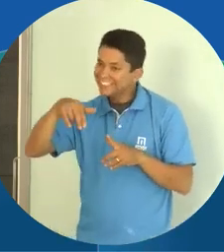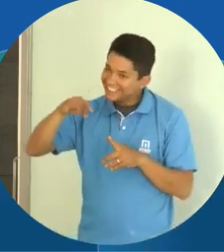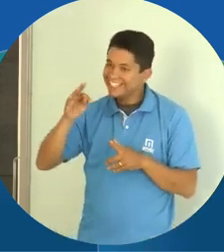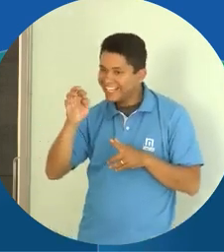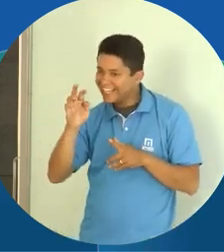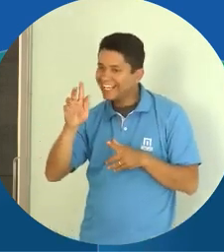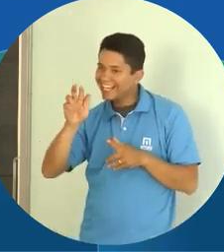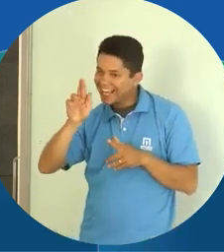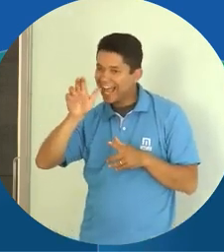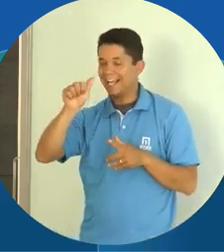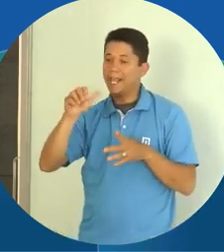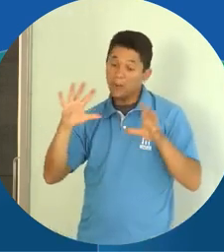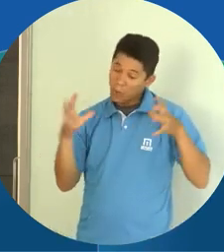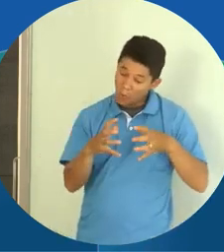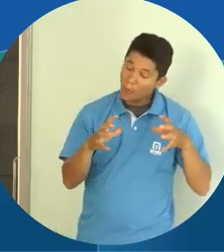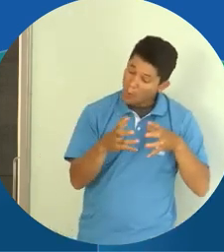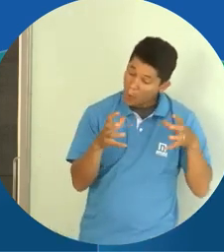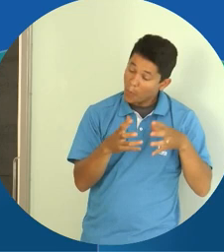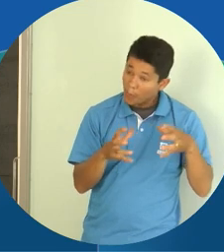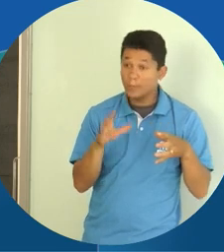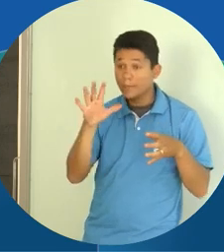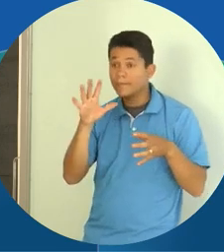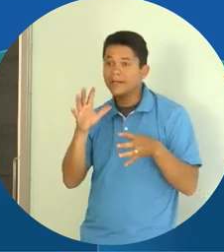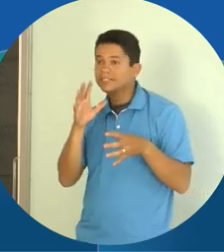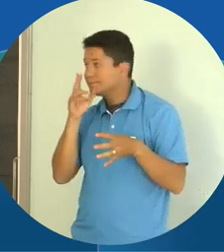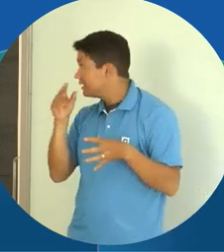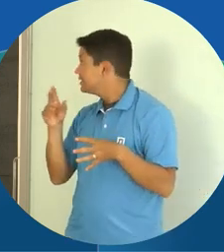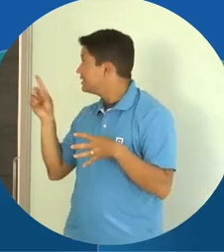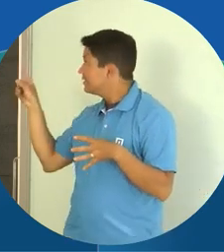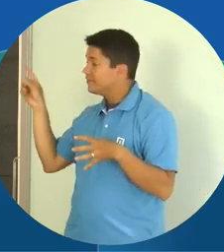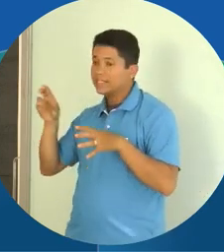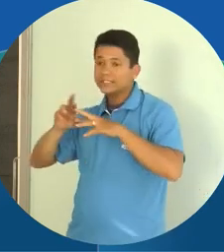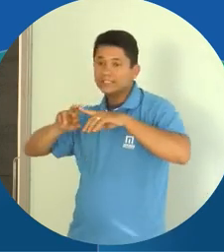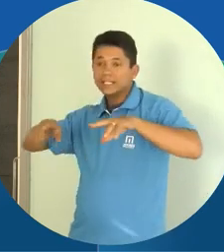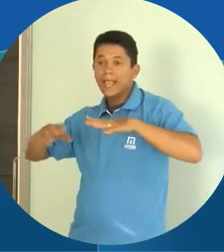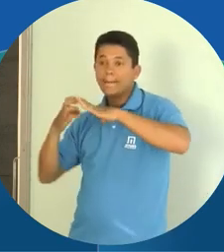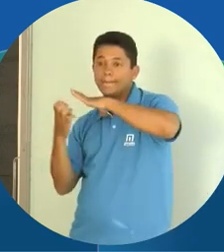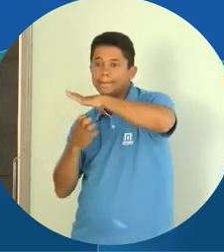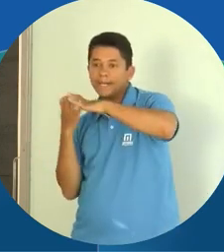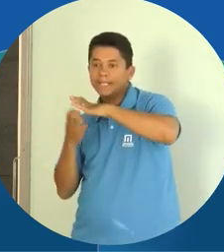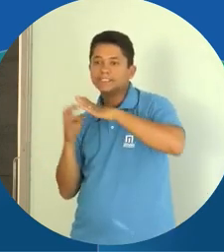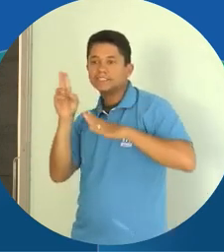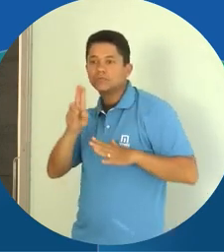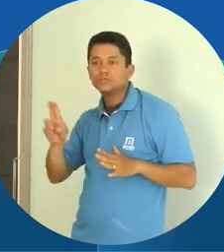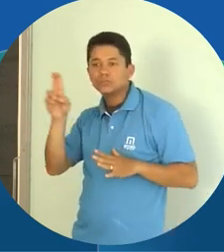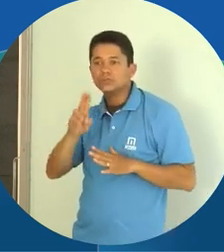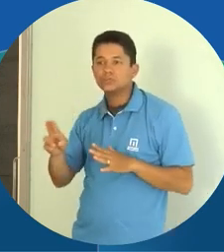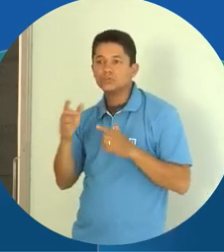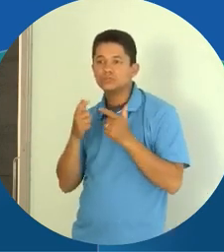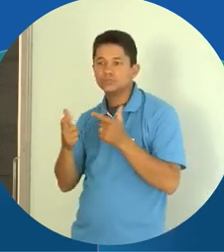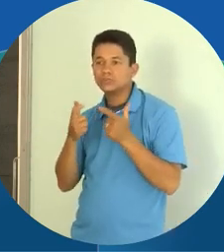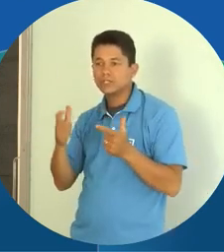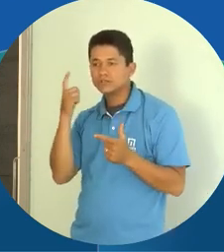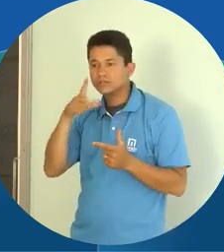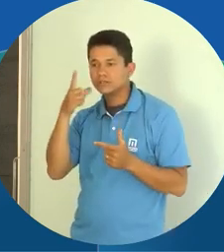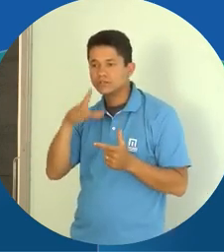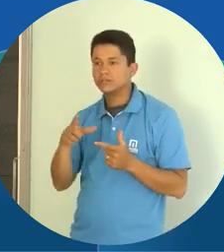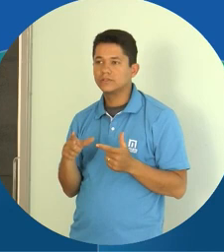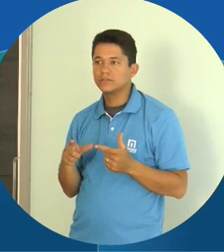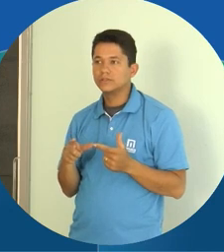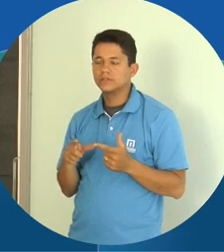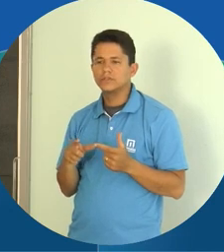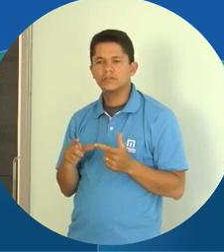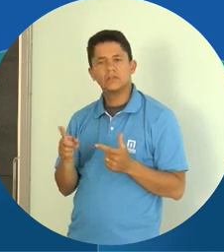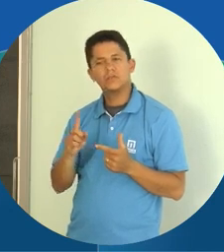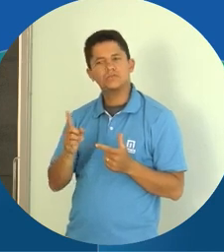já projetou e já utilizou com sucesso, né? Então, você vê que são igrejas de grande porte, empresas que